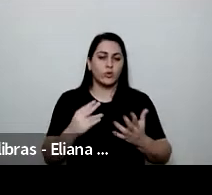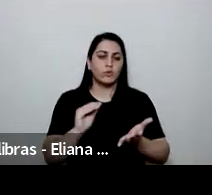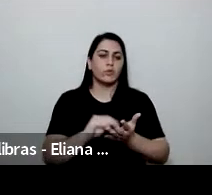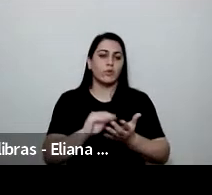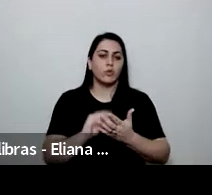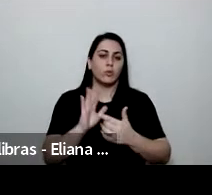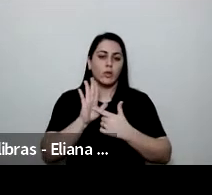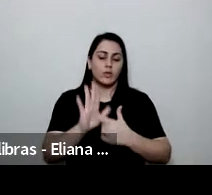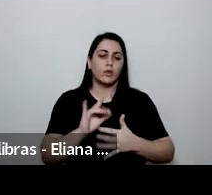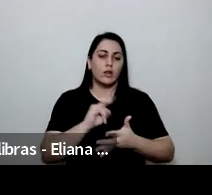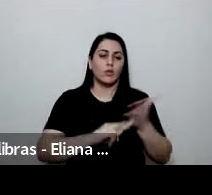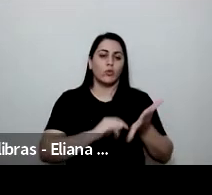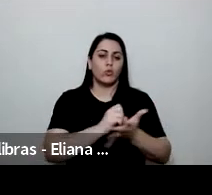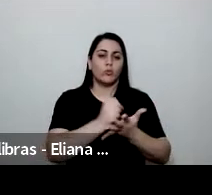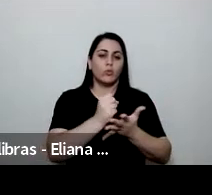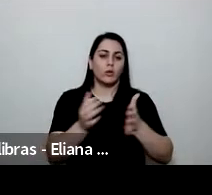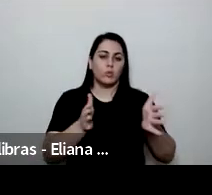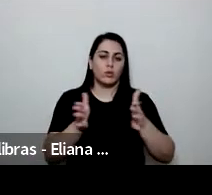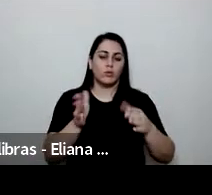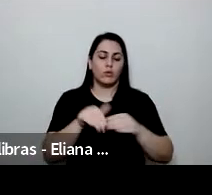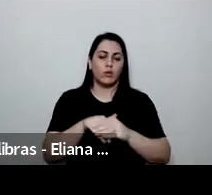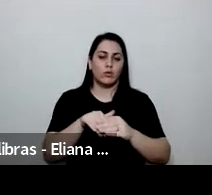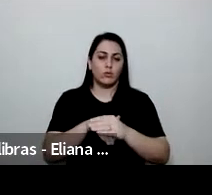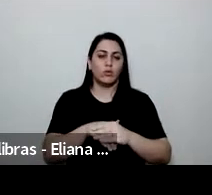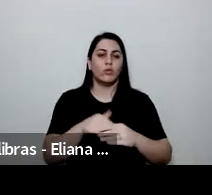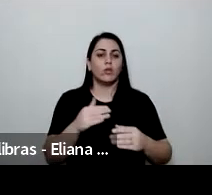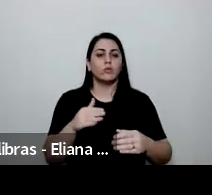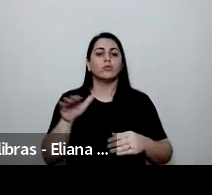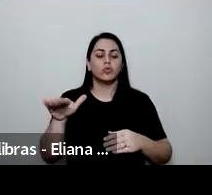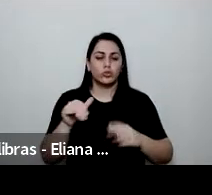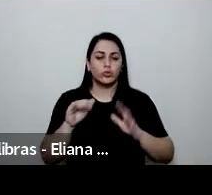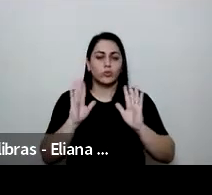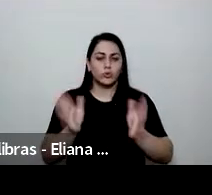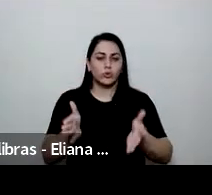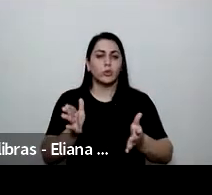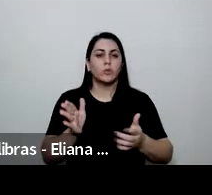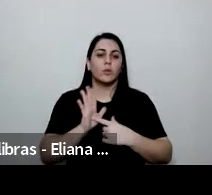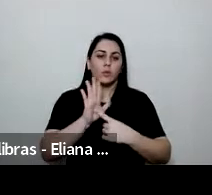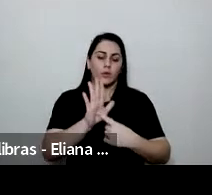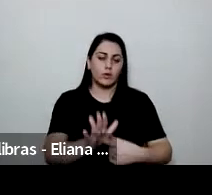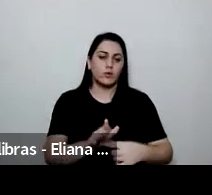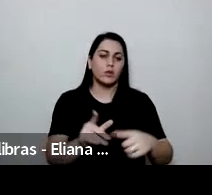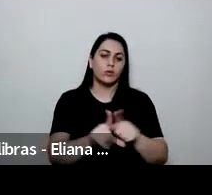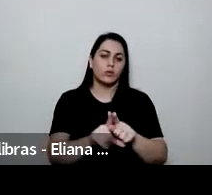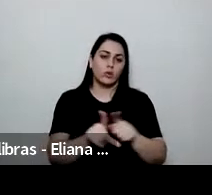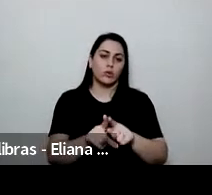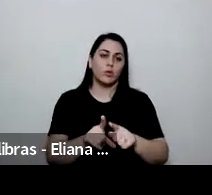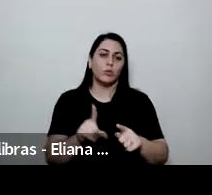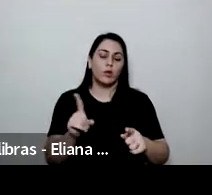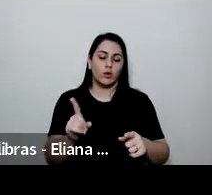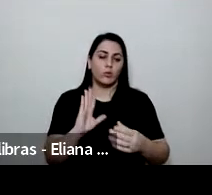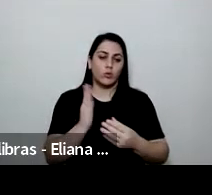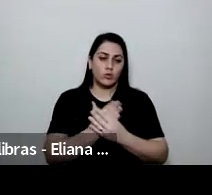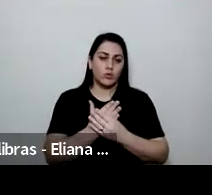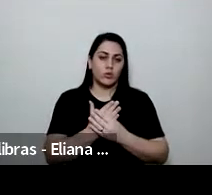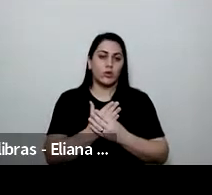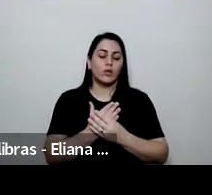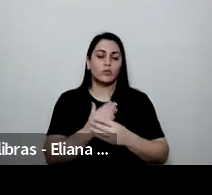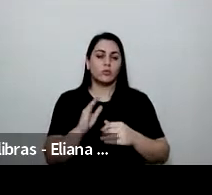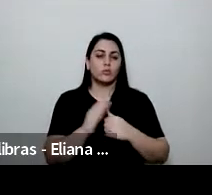foi devidamente intimado para sanar a falta de adaptação o requerente apresentou também nestes autos de